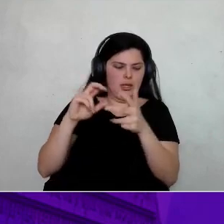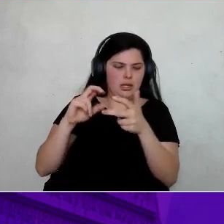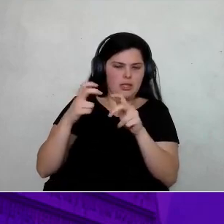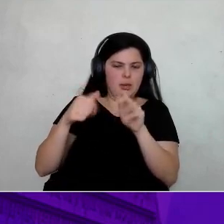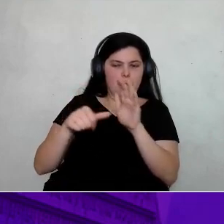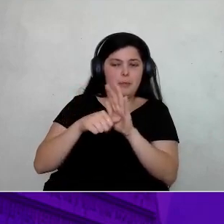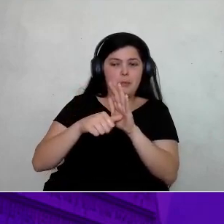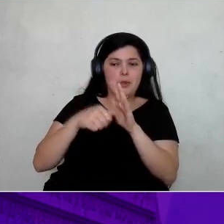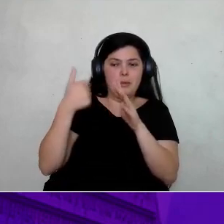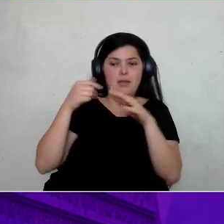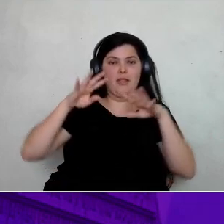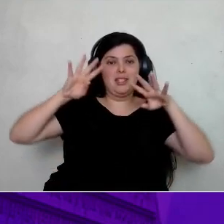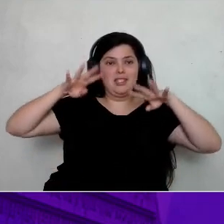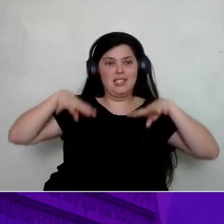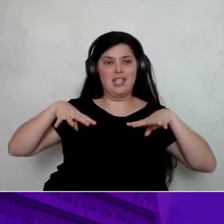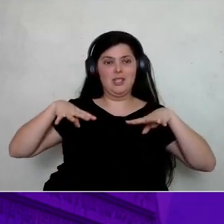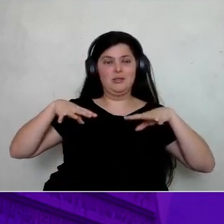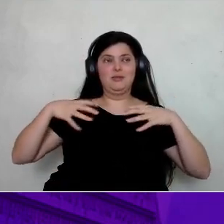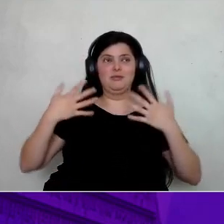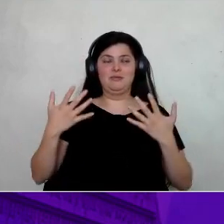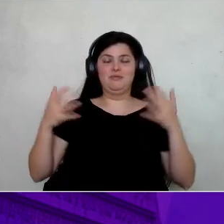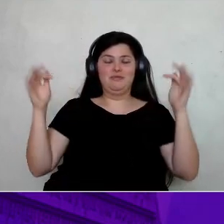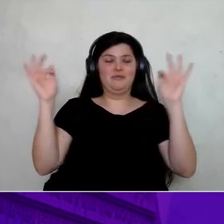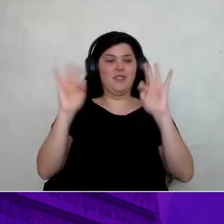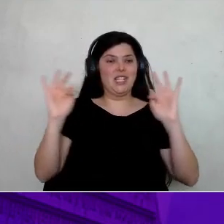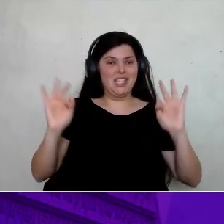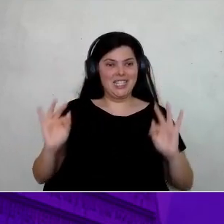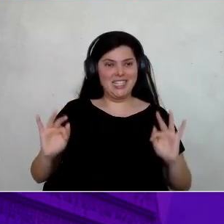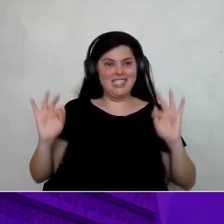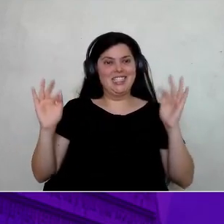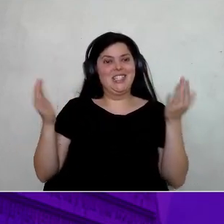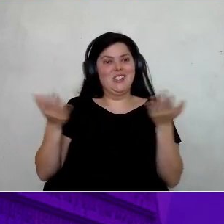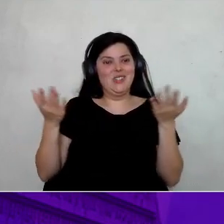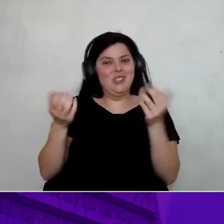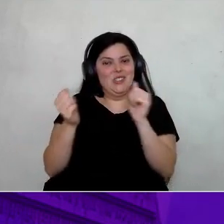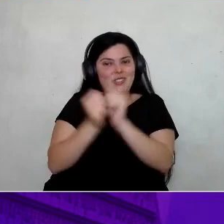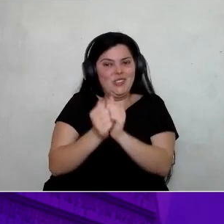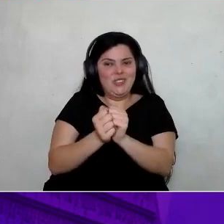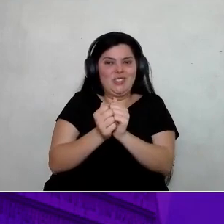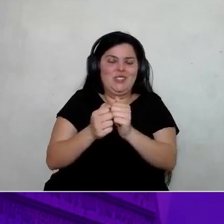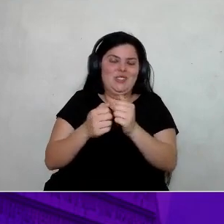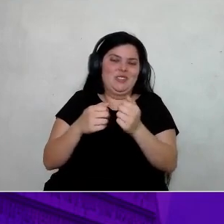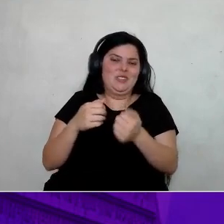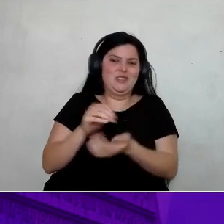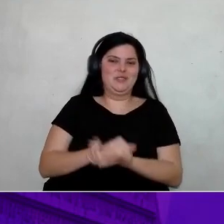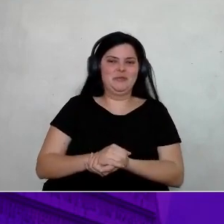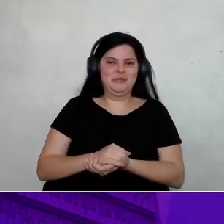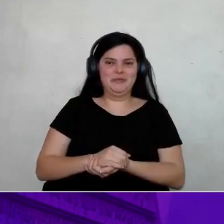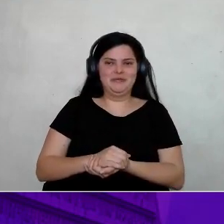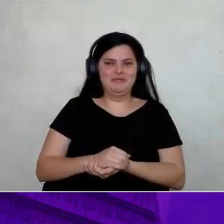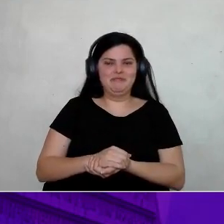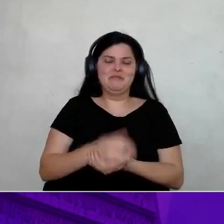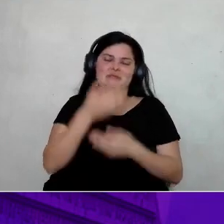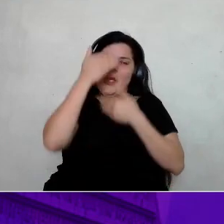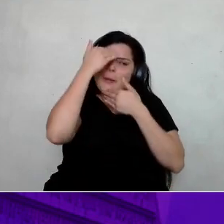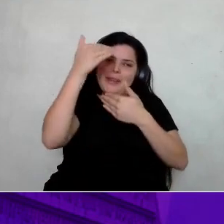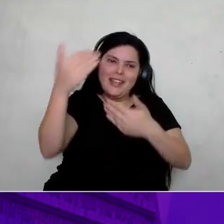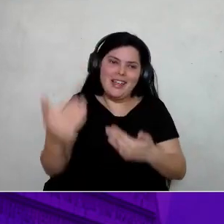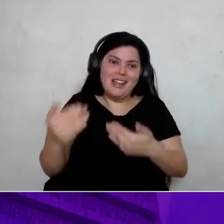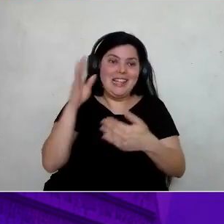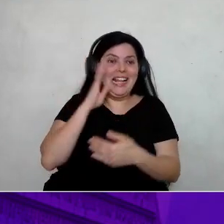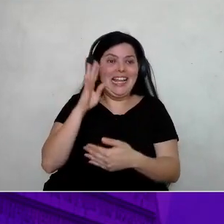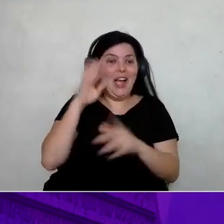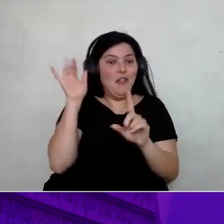na Stadium, então eu estou muito feliz aqui por estar com vocês. Uhul! Obrigada, gente. É legal ter fã, hein,